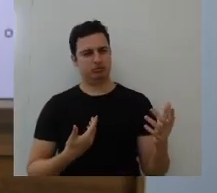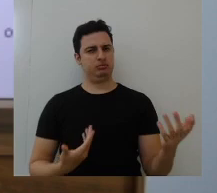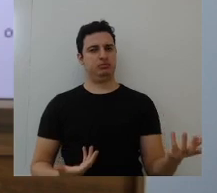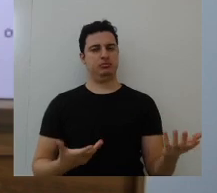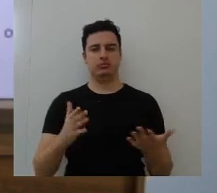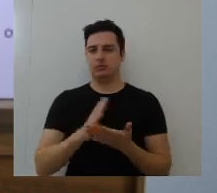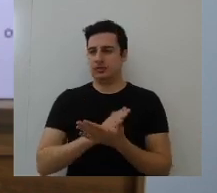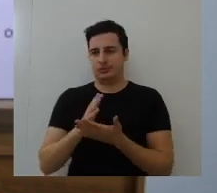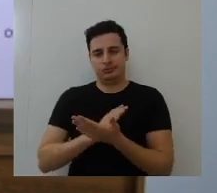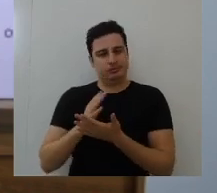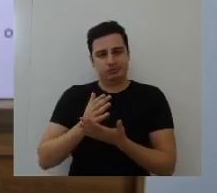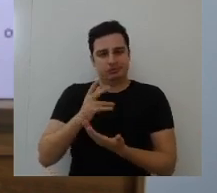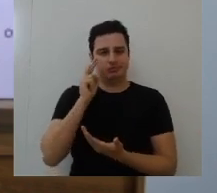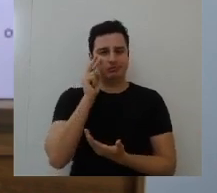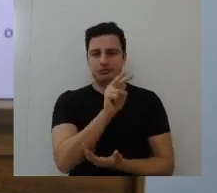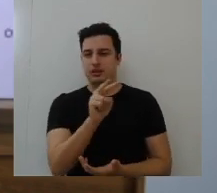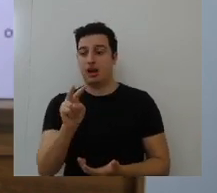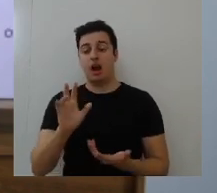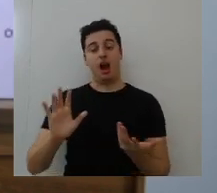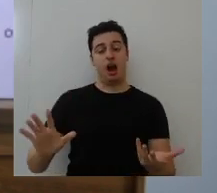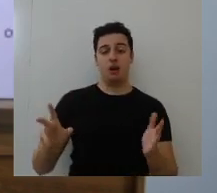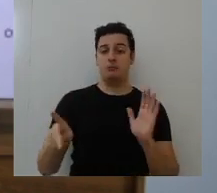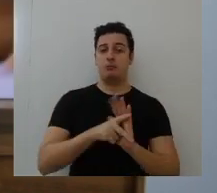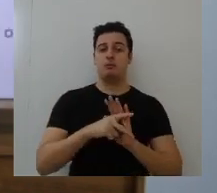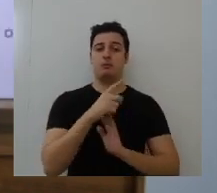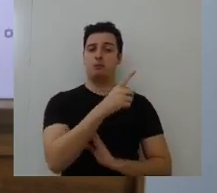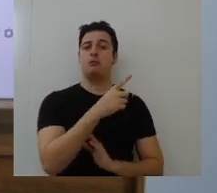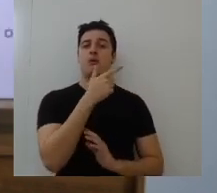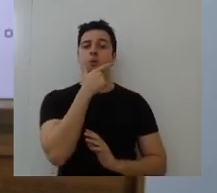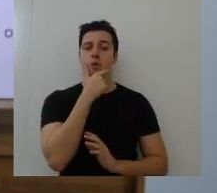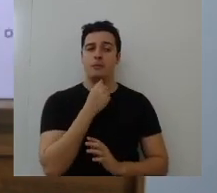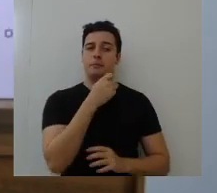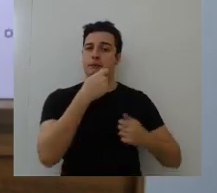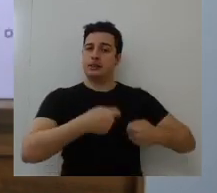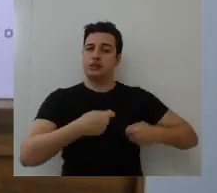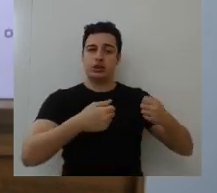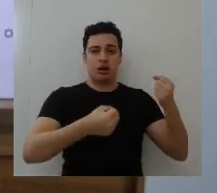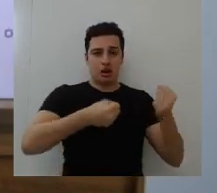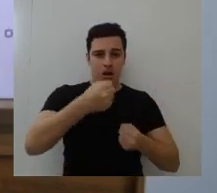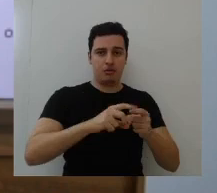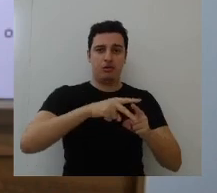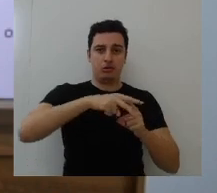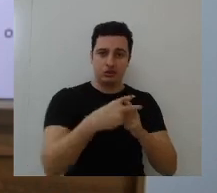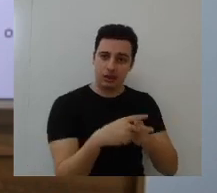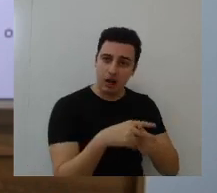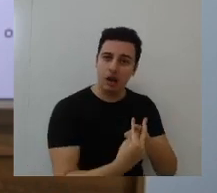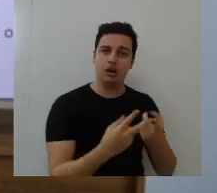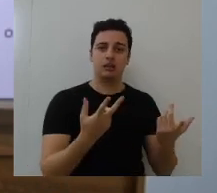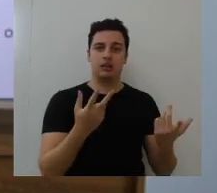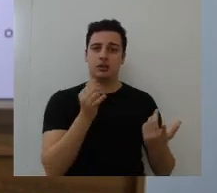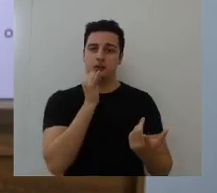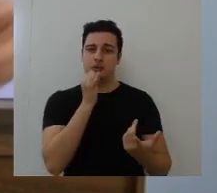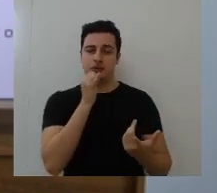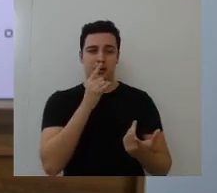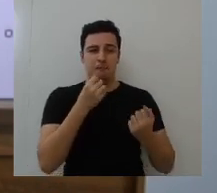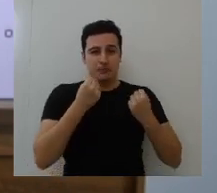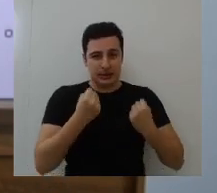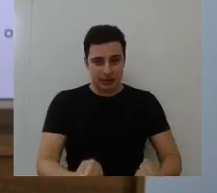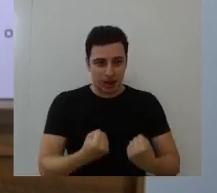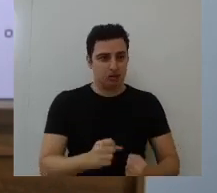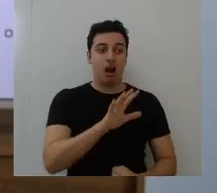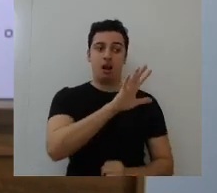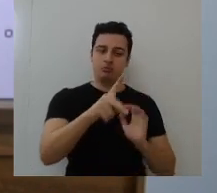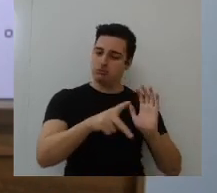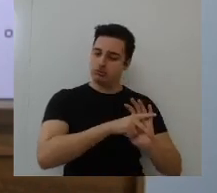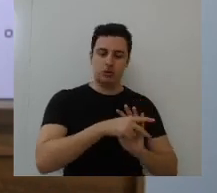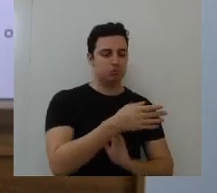maneira, tipo assim, é papel do homem trocar o pneu, é papel do homem carregar coisas, é papel